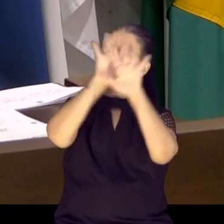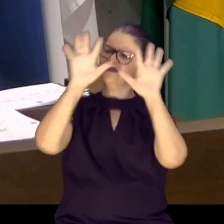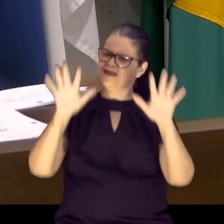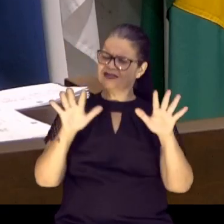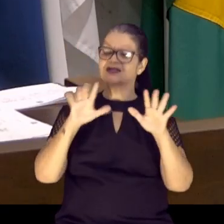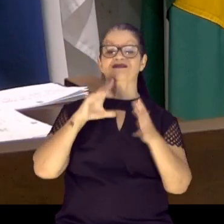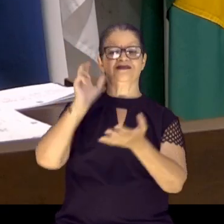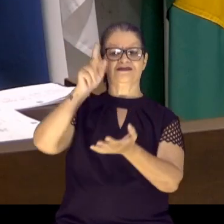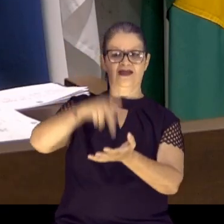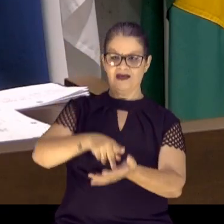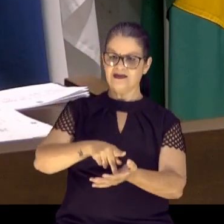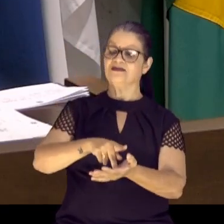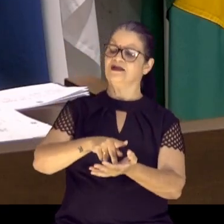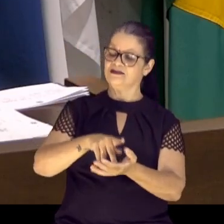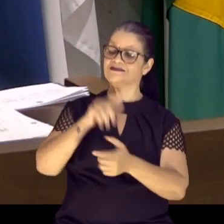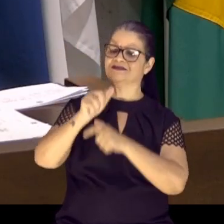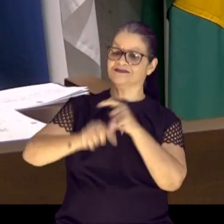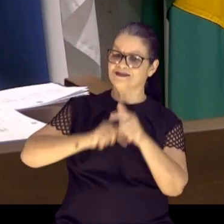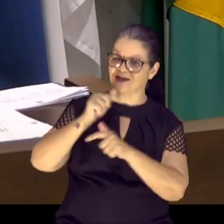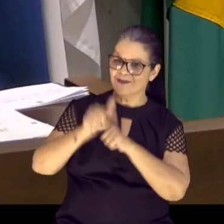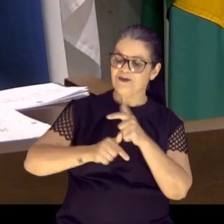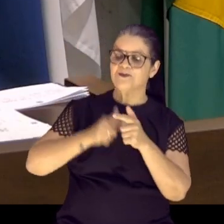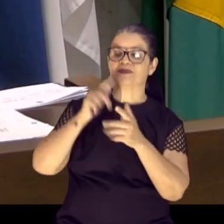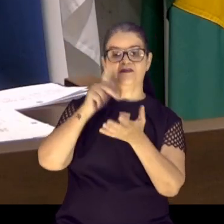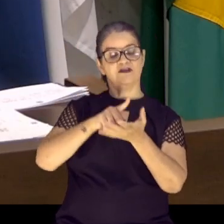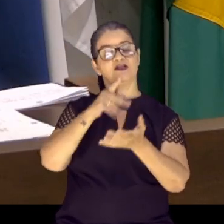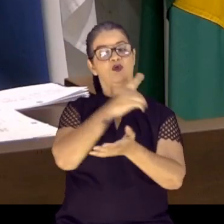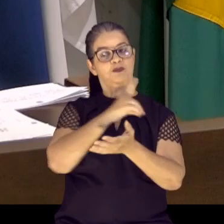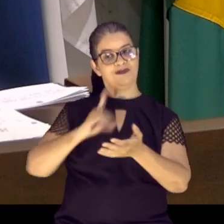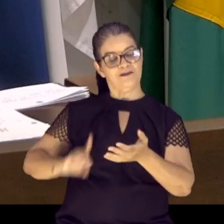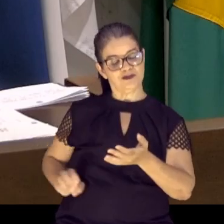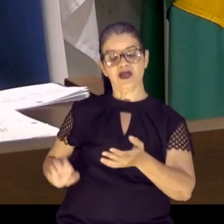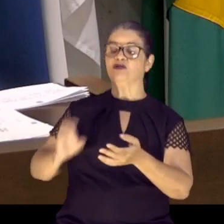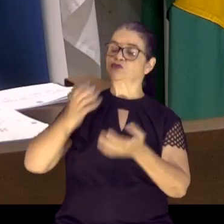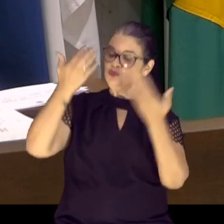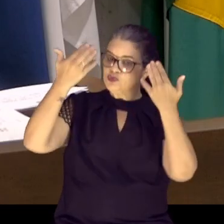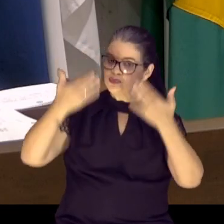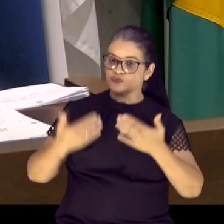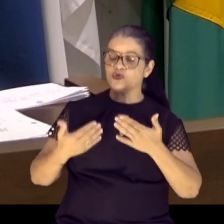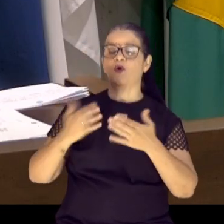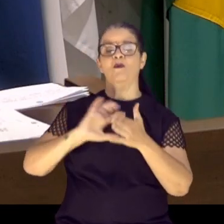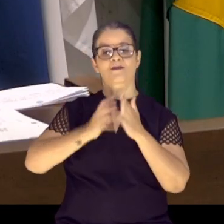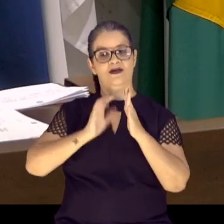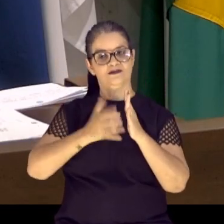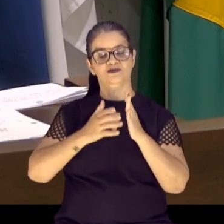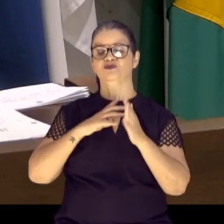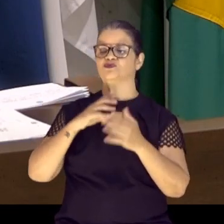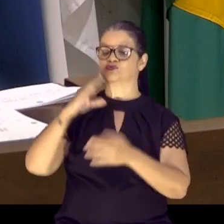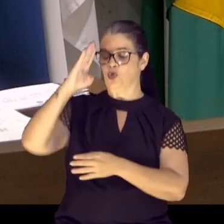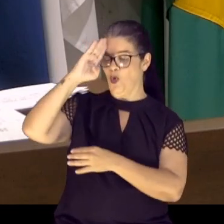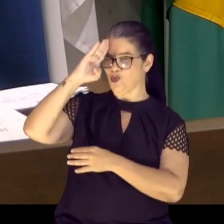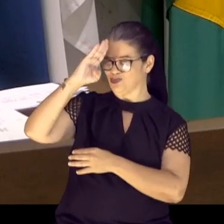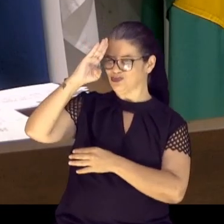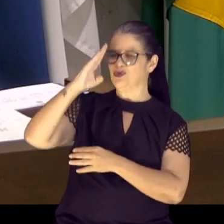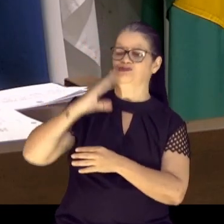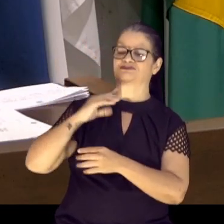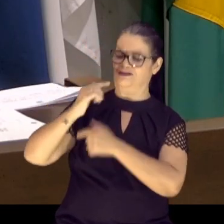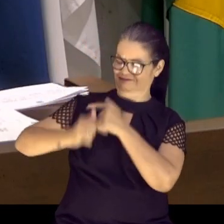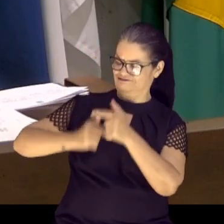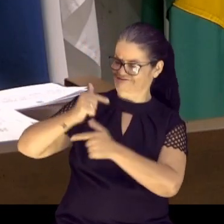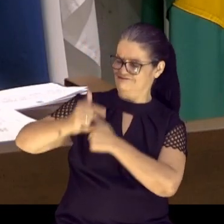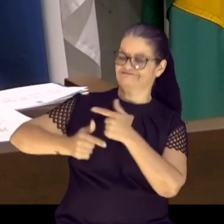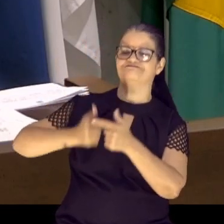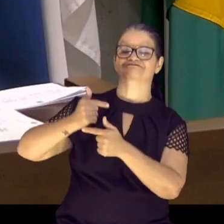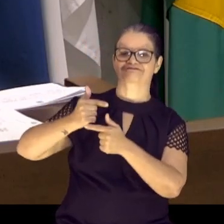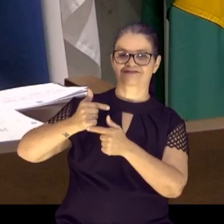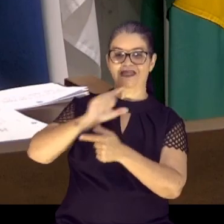Tenho, na verdade, como deputado estadual, pelo meu partido, sou um soldado nessa batalha. E cada um,